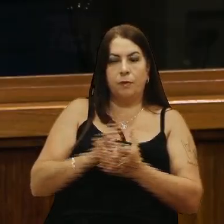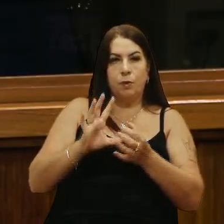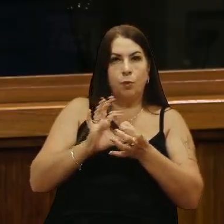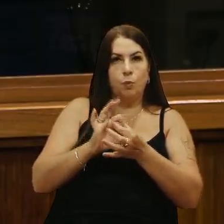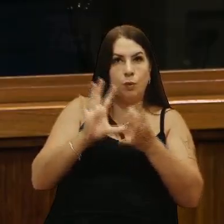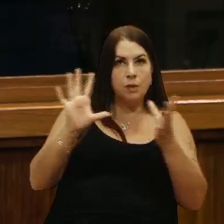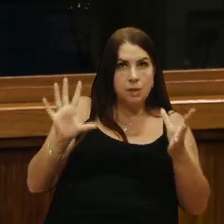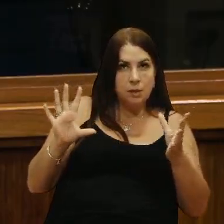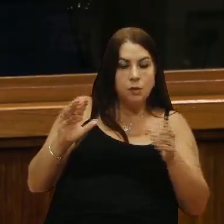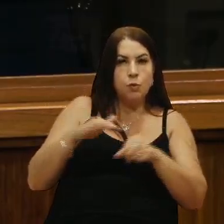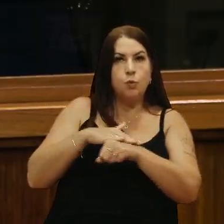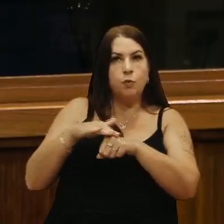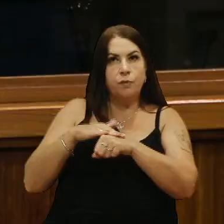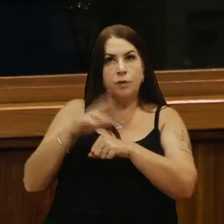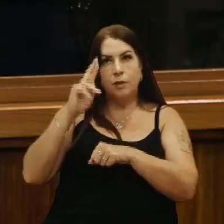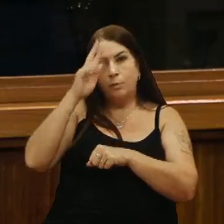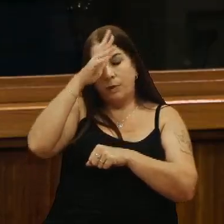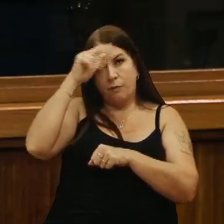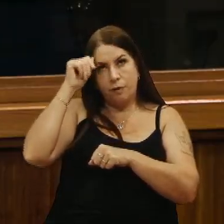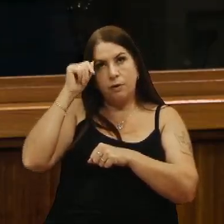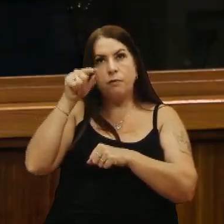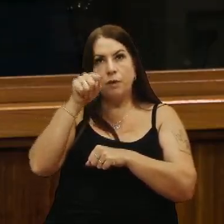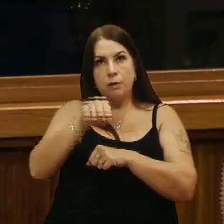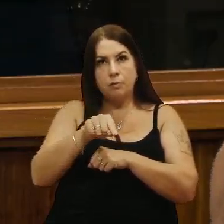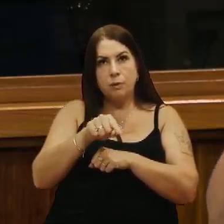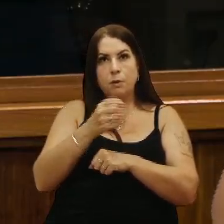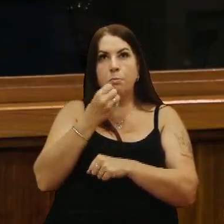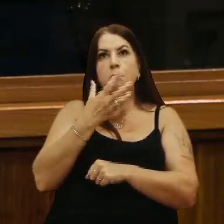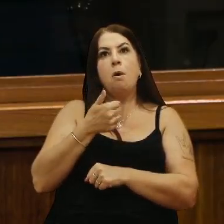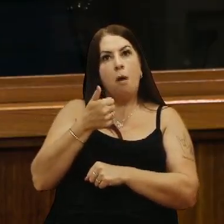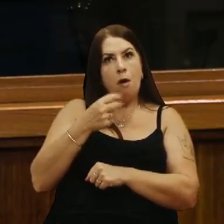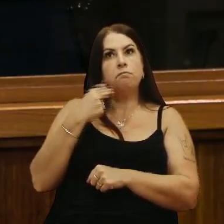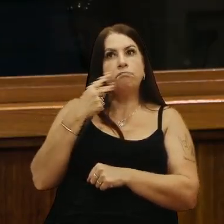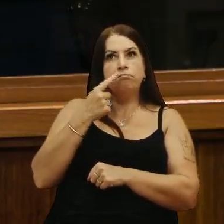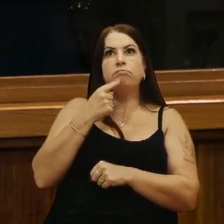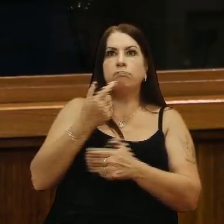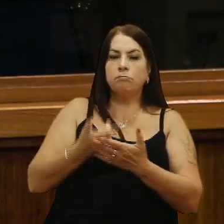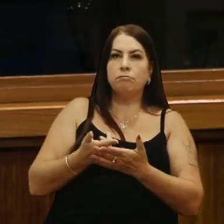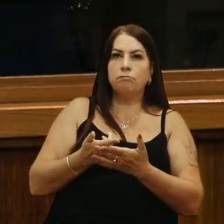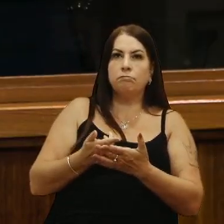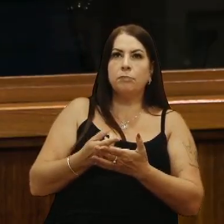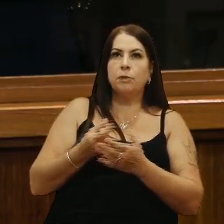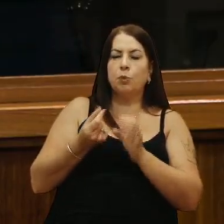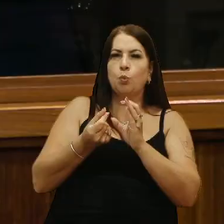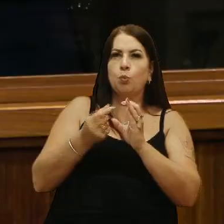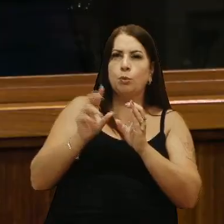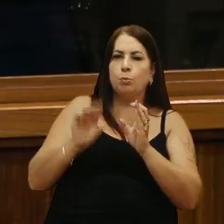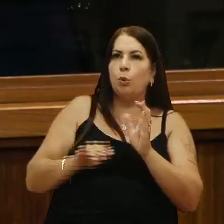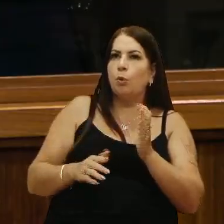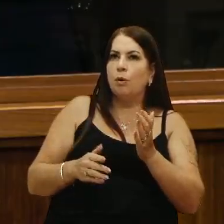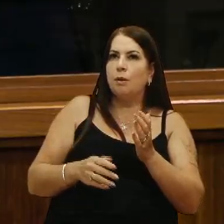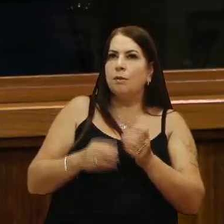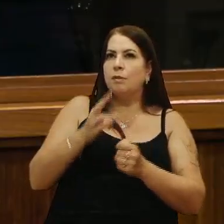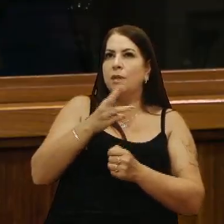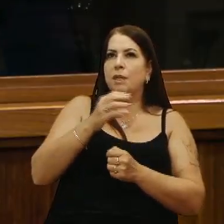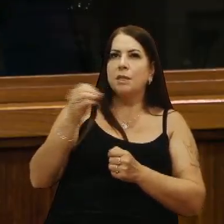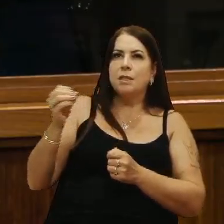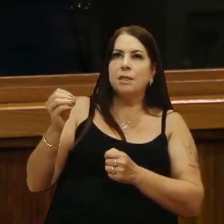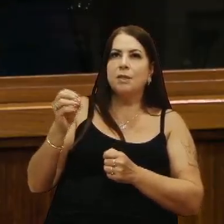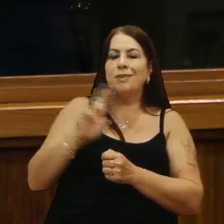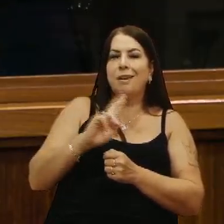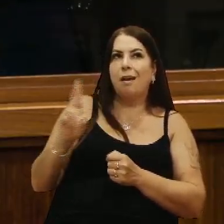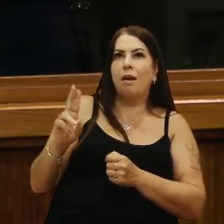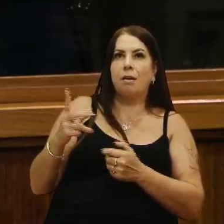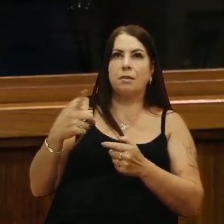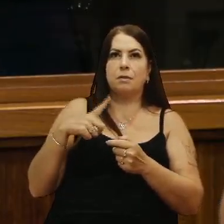autorizando, conversei com o prefeito disse, isso é uma boa, vereadora Rose, custa pouco, tipo R$300,